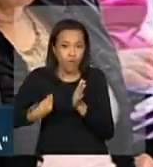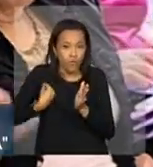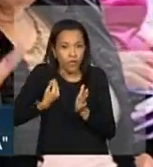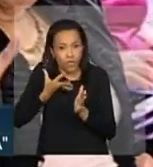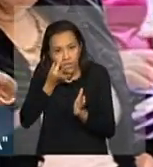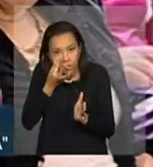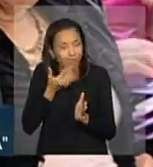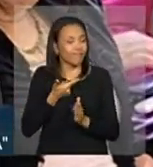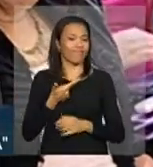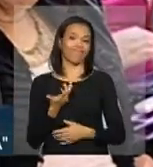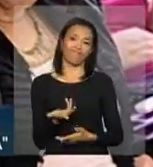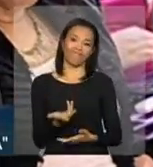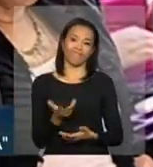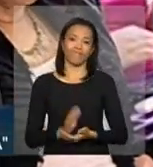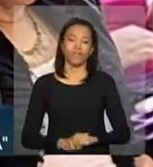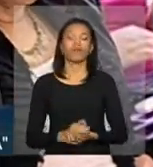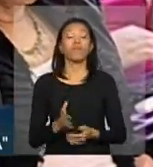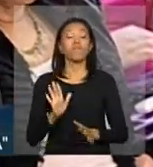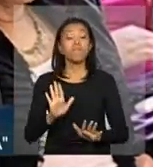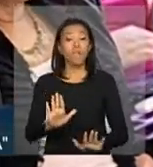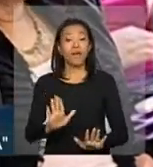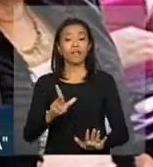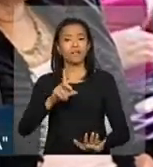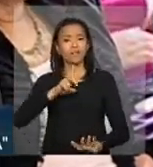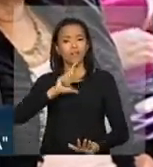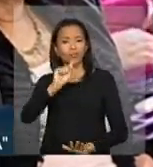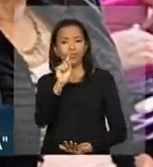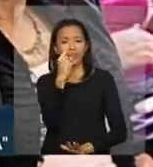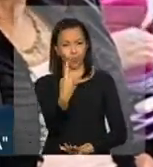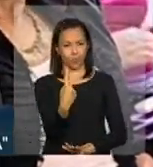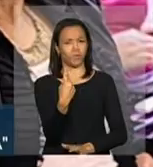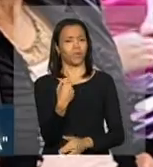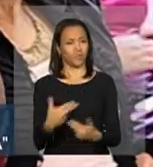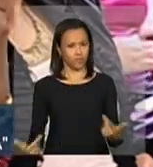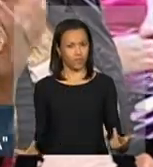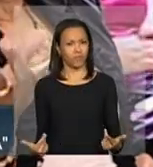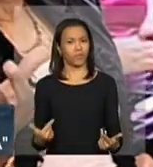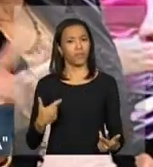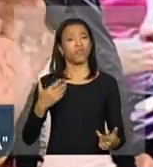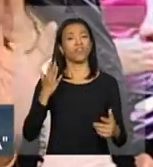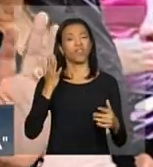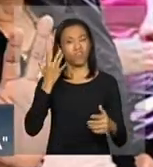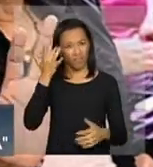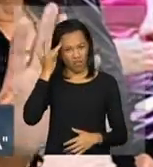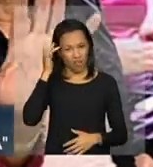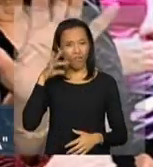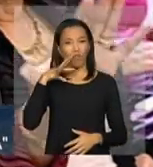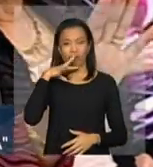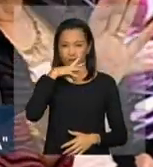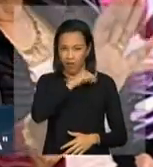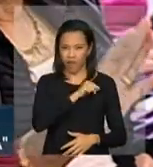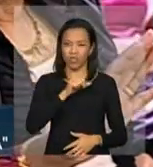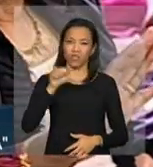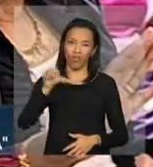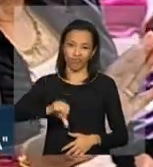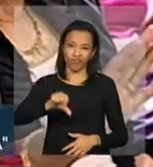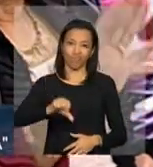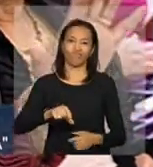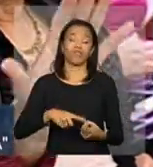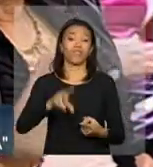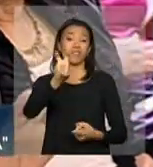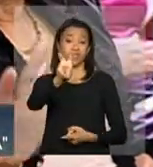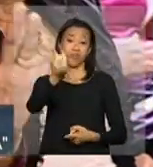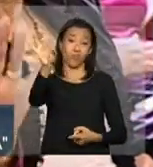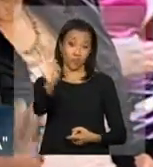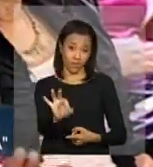observamos. Mas tem uma questão que eu acho que já está defasado. Primeiro é os 5% que